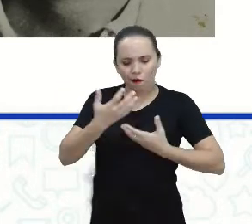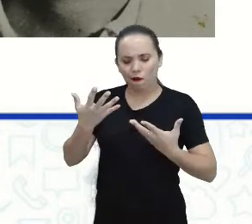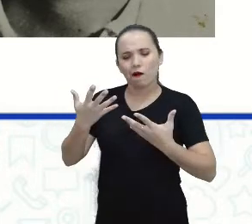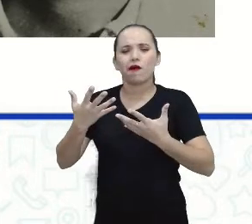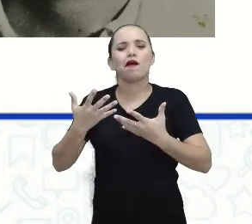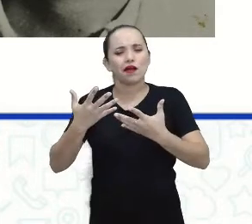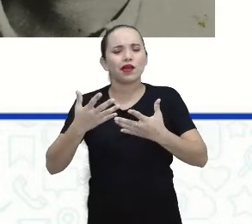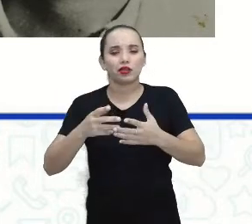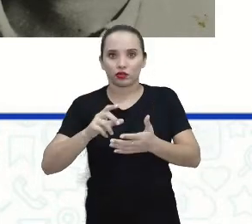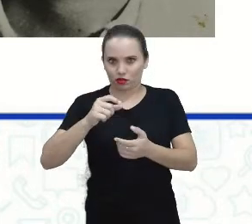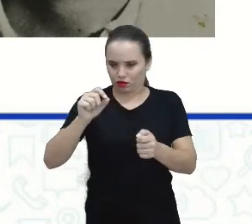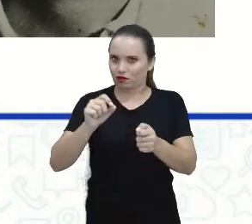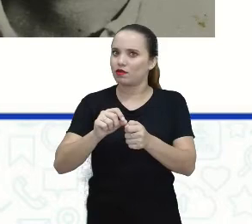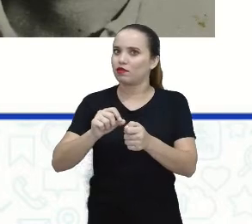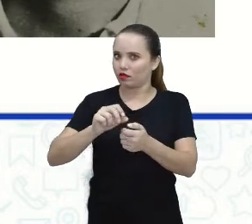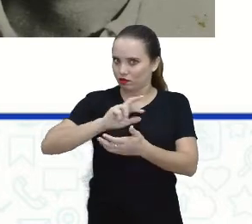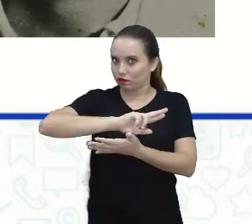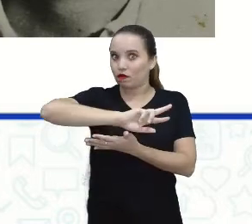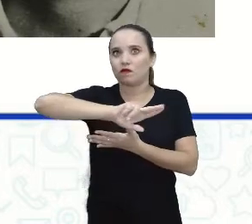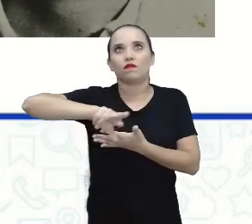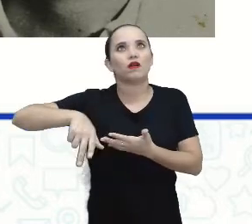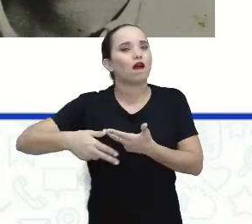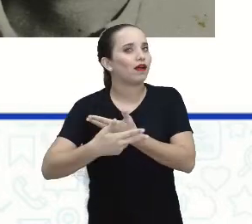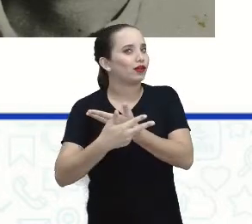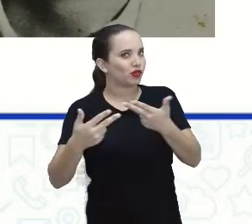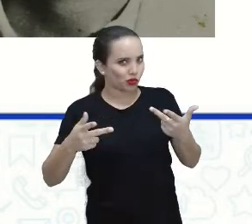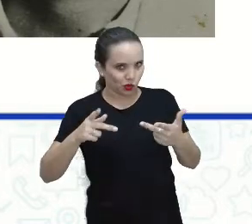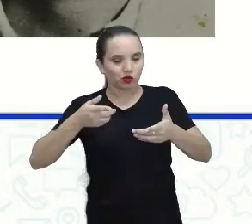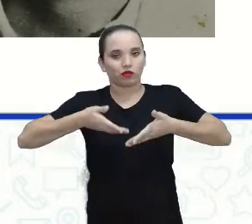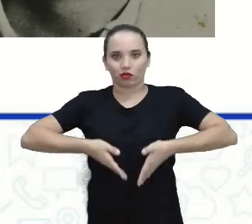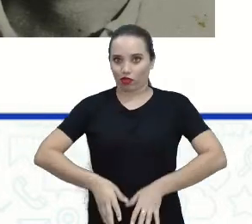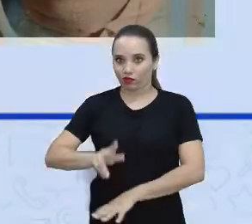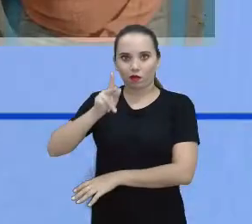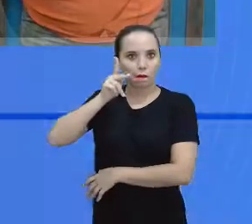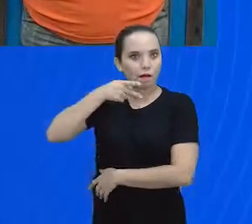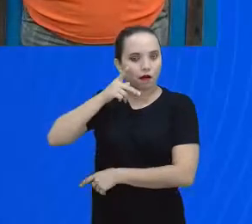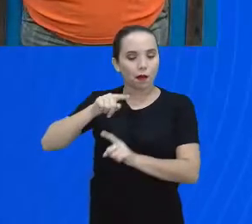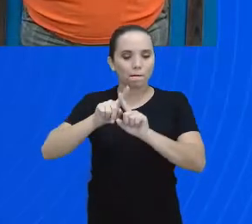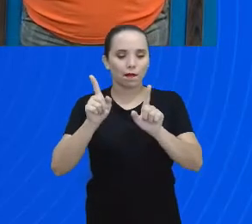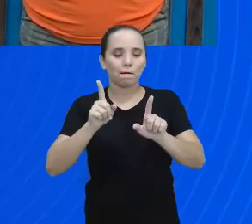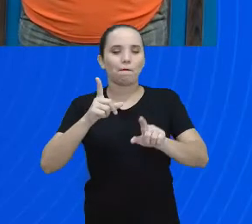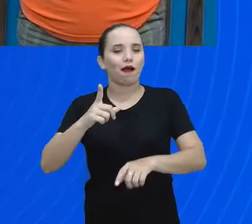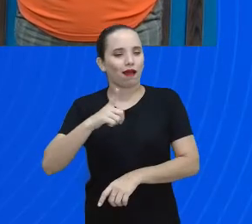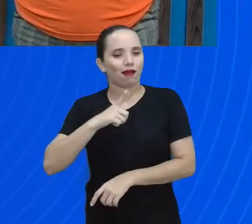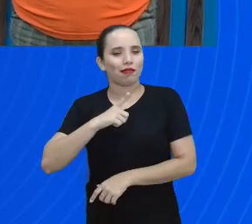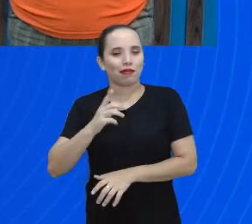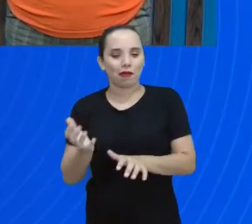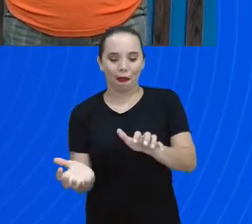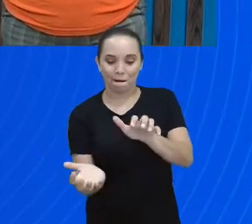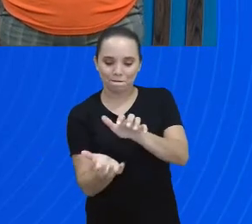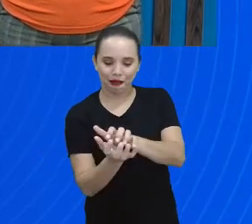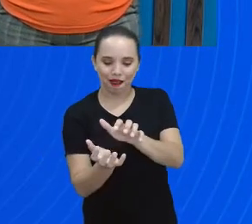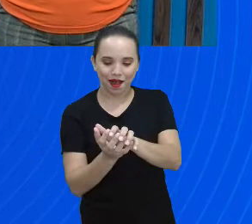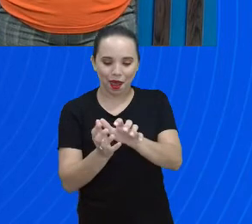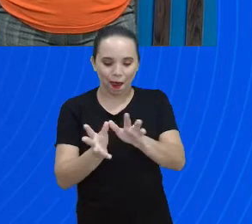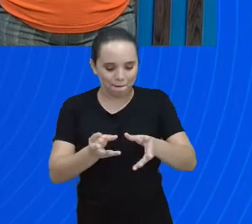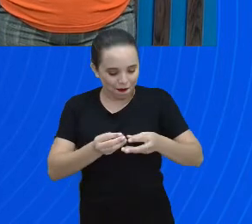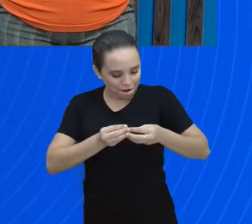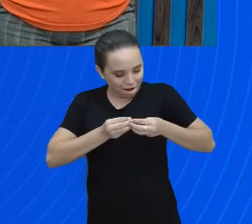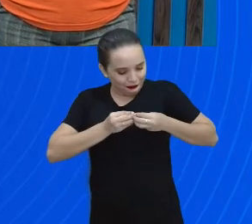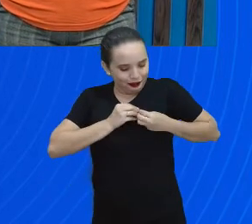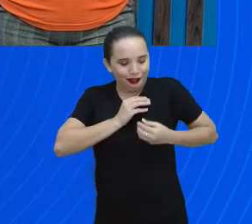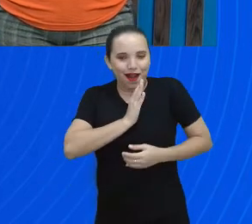fez muita coisa, né? Ele era paraibano de nascimento, mas era pernambucano de coração, escolheu viver aqui